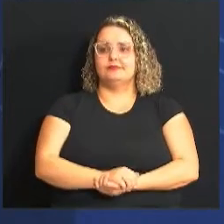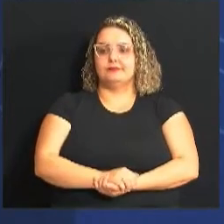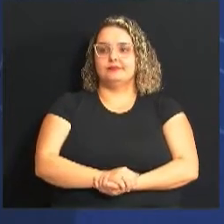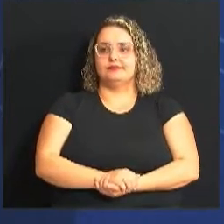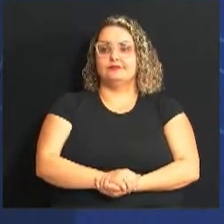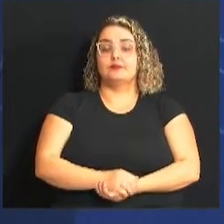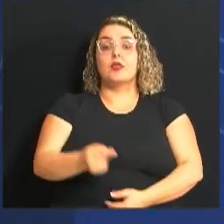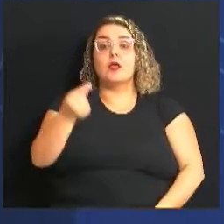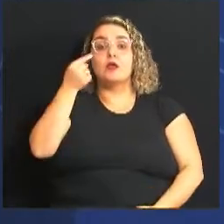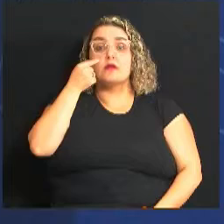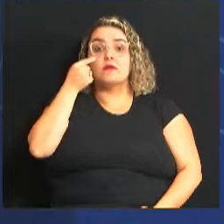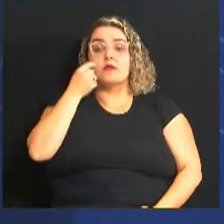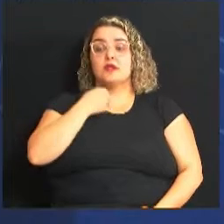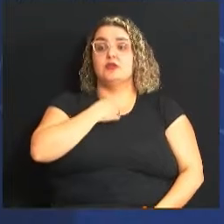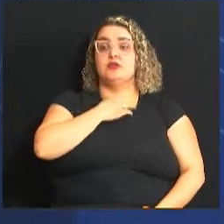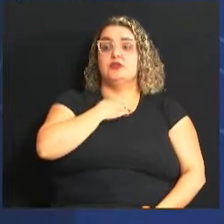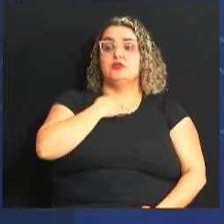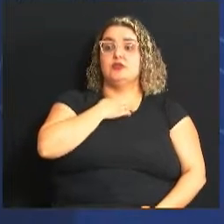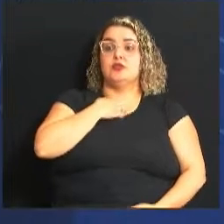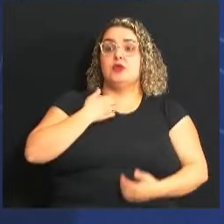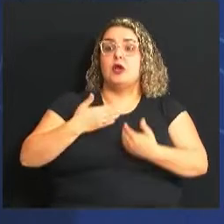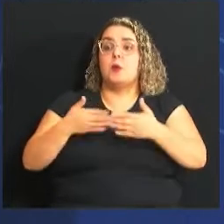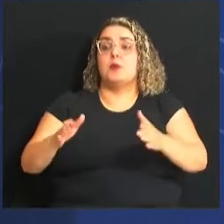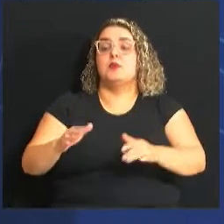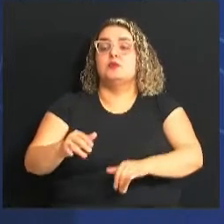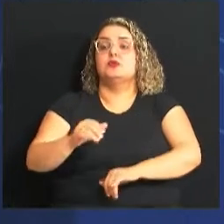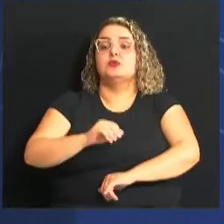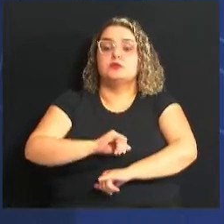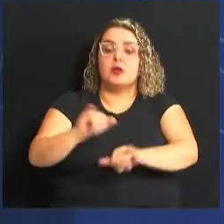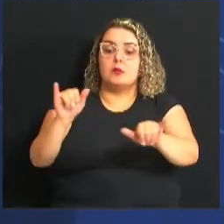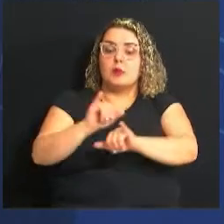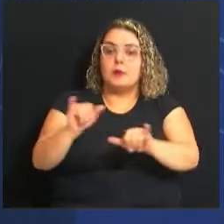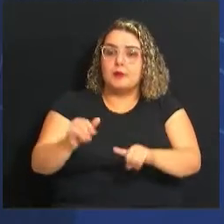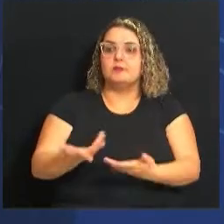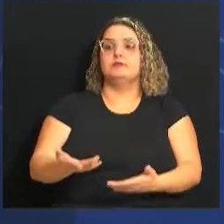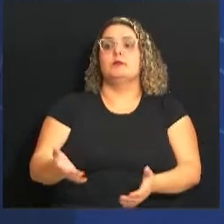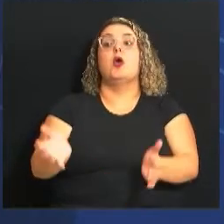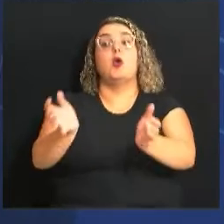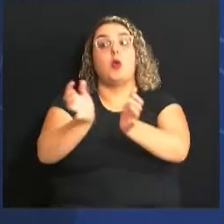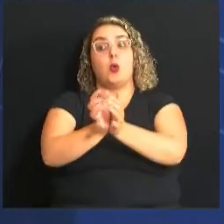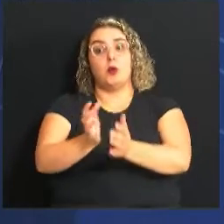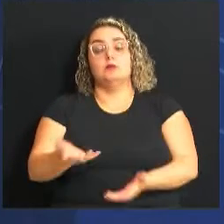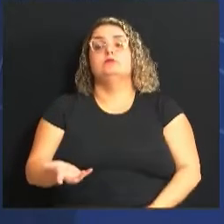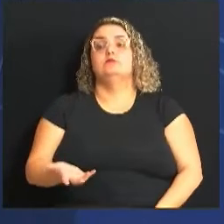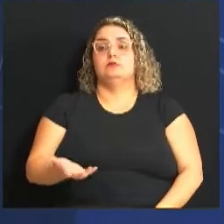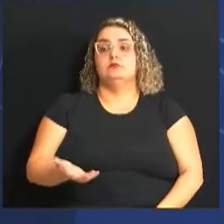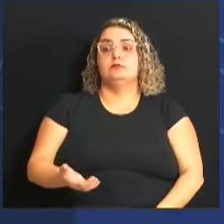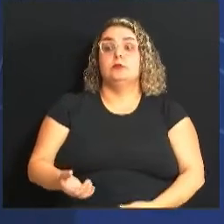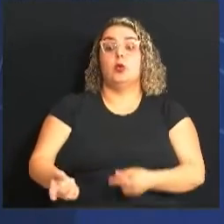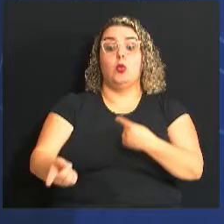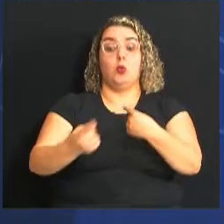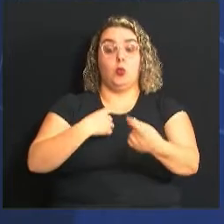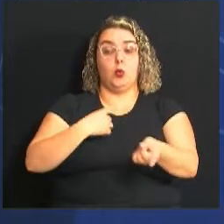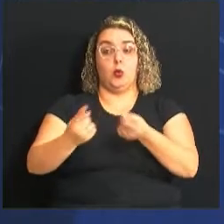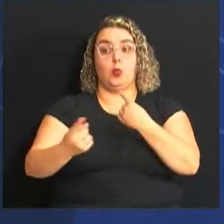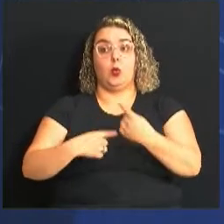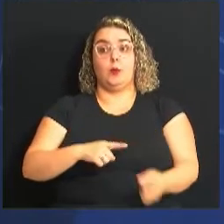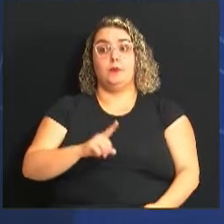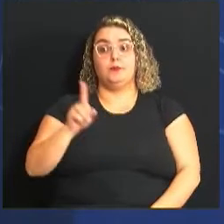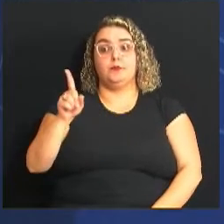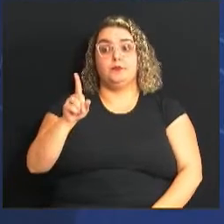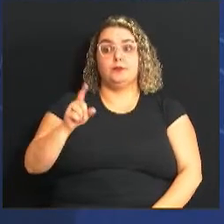Olha só, e a gente abre a edição de hoje com a nossa equipe que pegou a estrada e está no